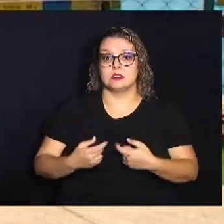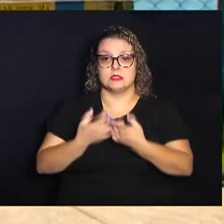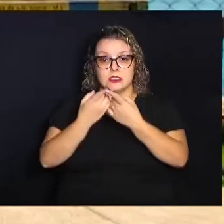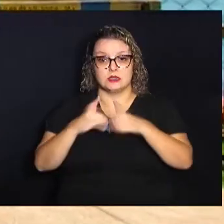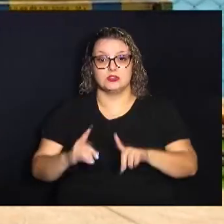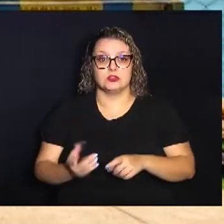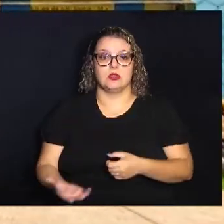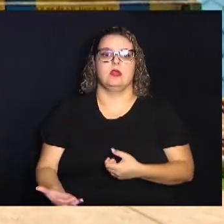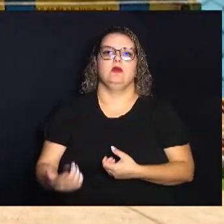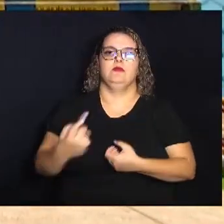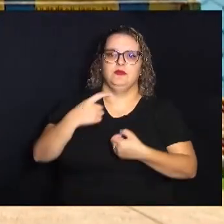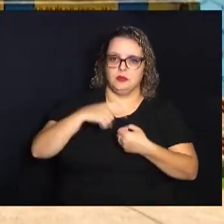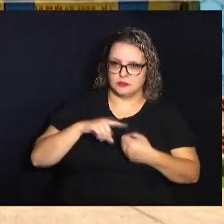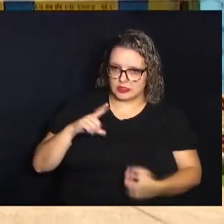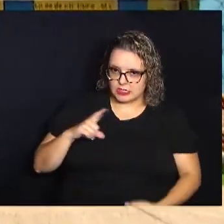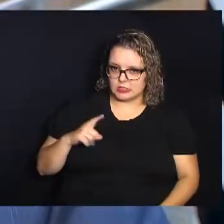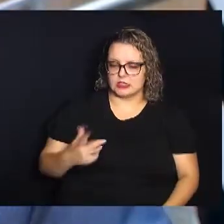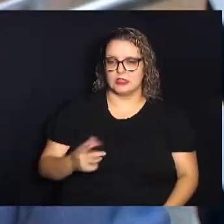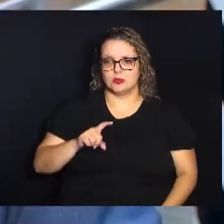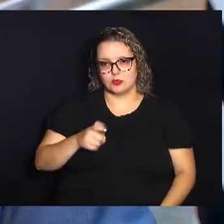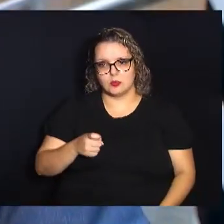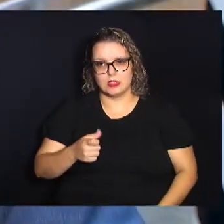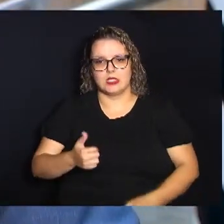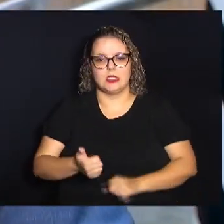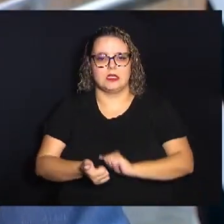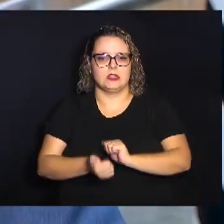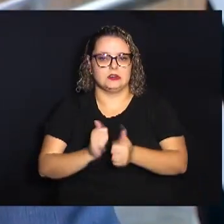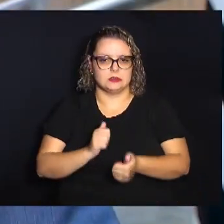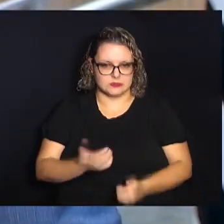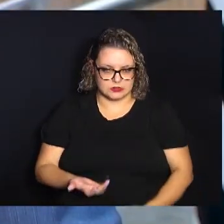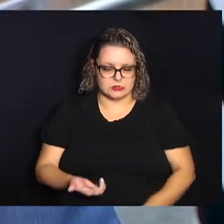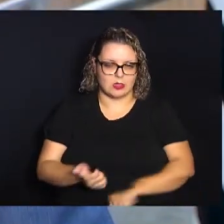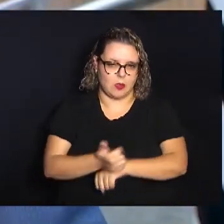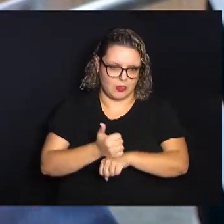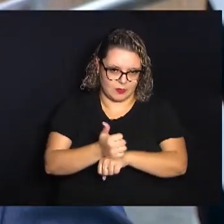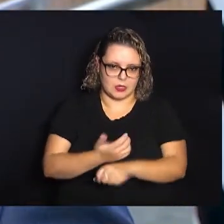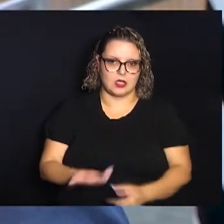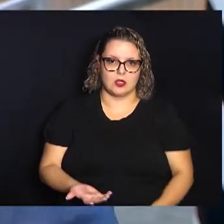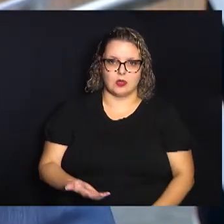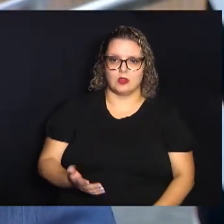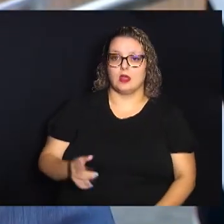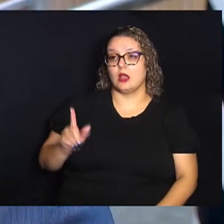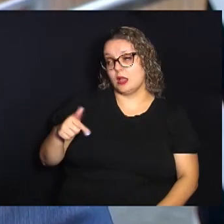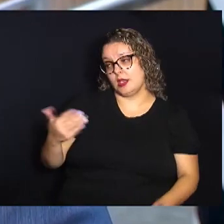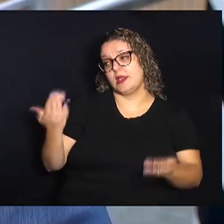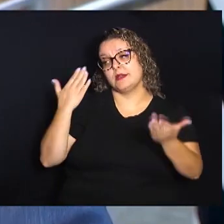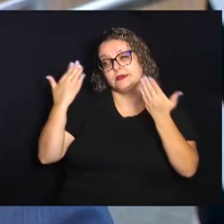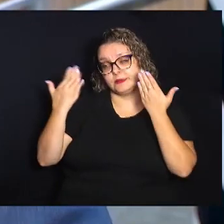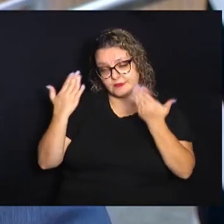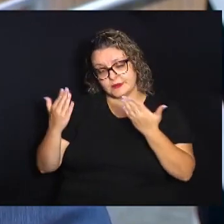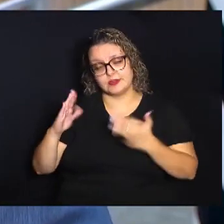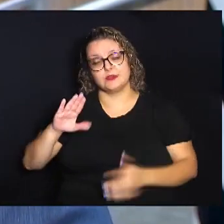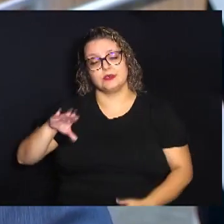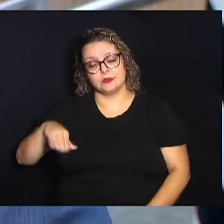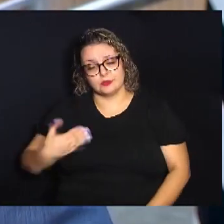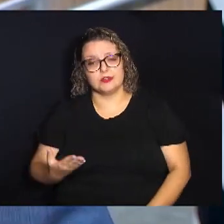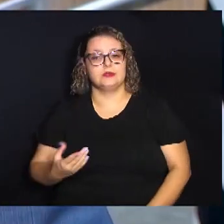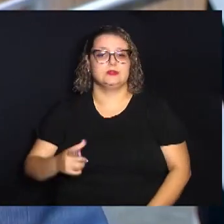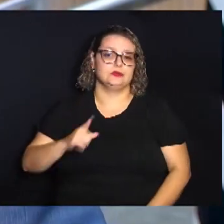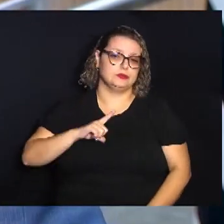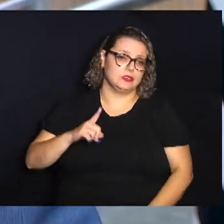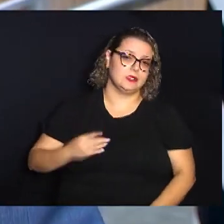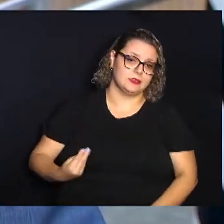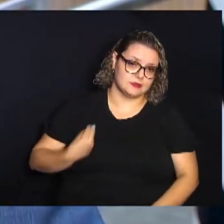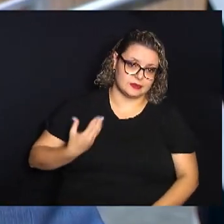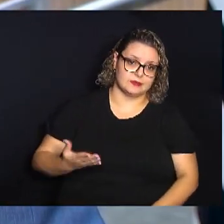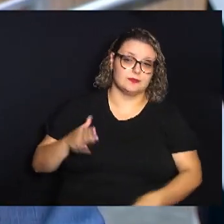dignidade dos ex-atletas. Quando se encontra nesse estado, e aí é o fator psicológico também, né? É o fator psicológico.